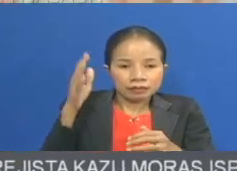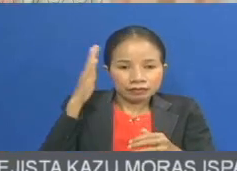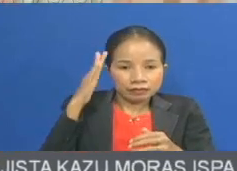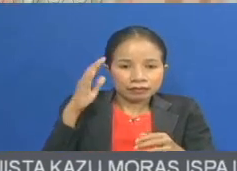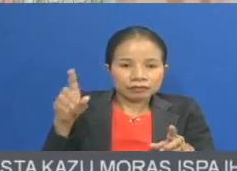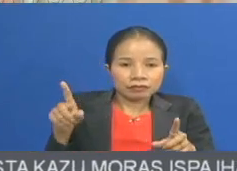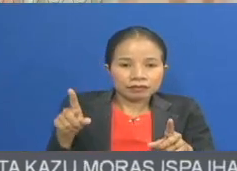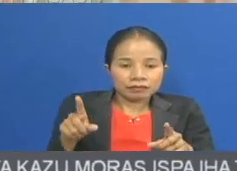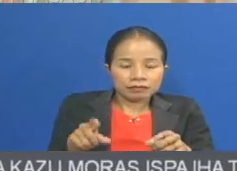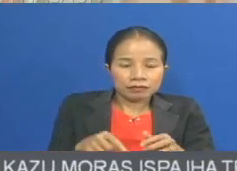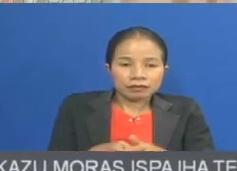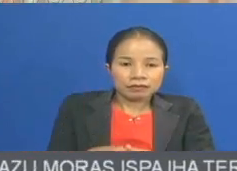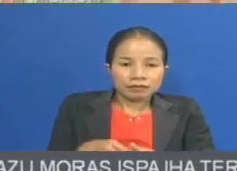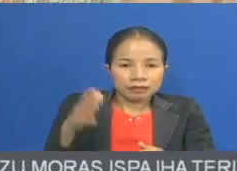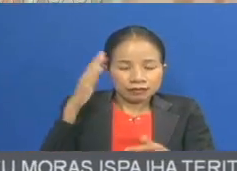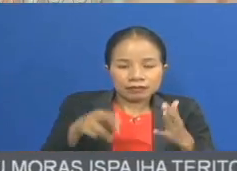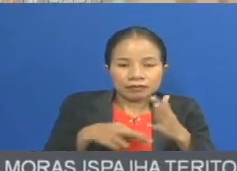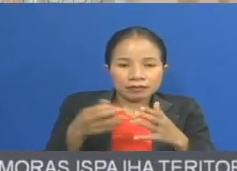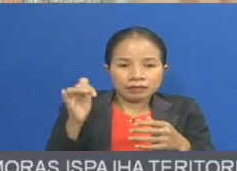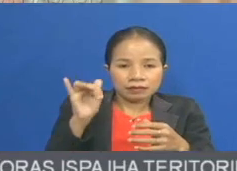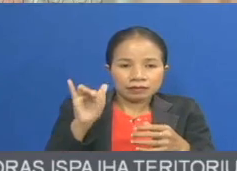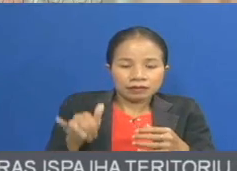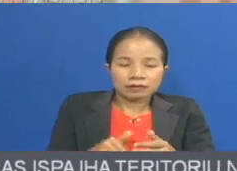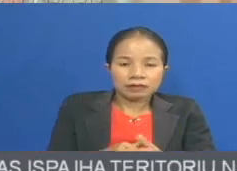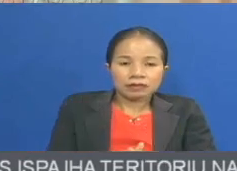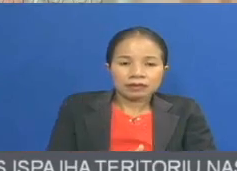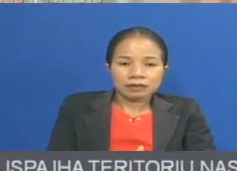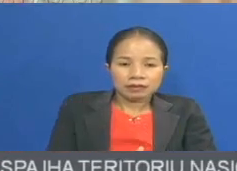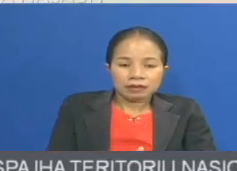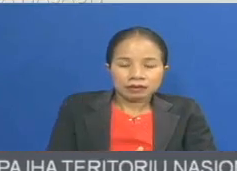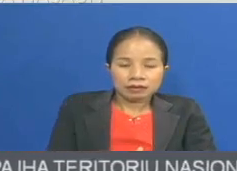normas, sira. A tua tela, regulamento Sira. Ita.